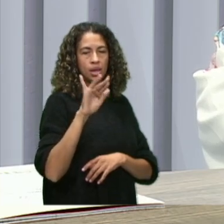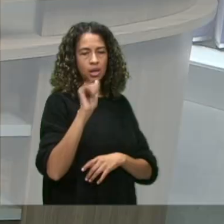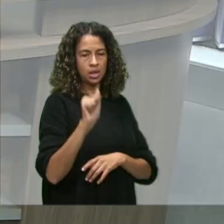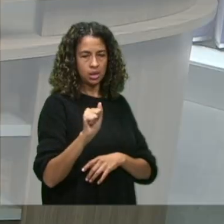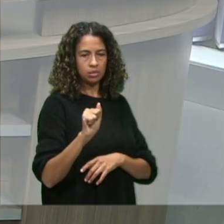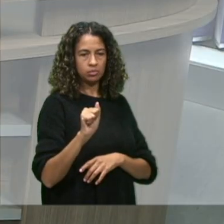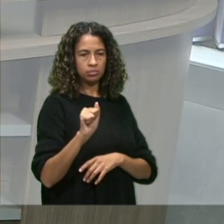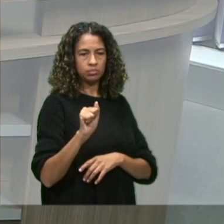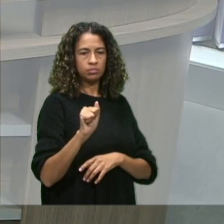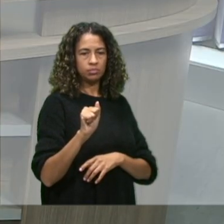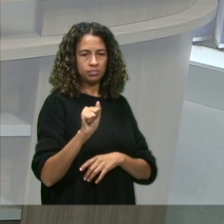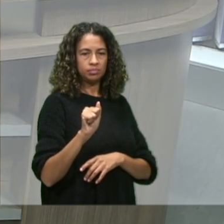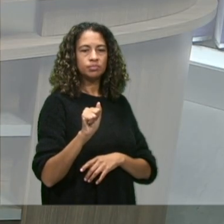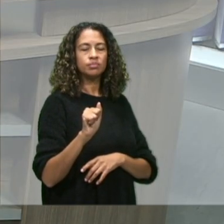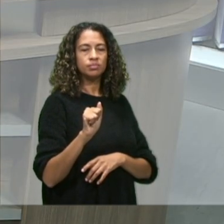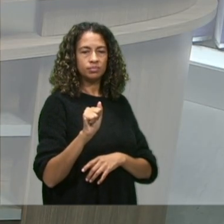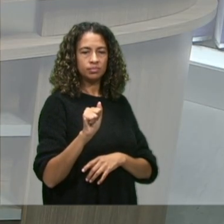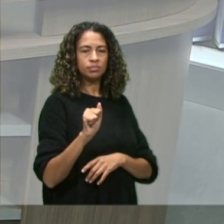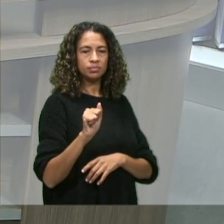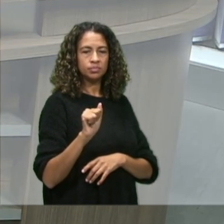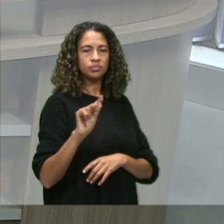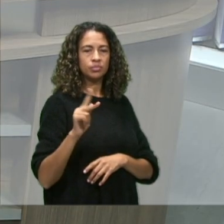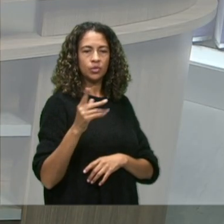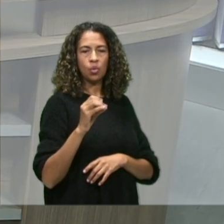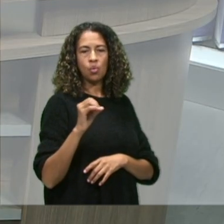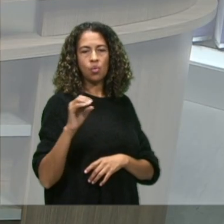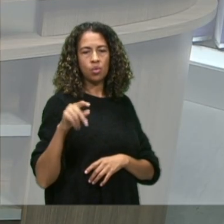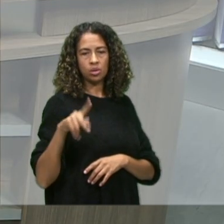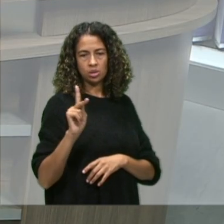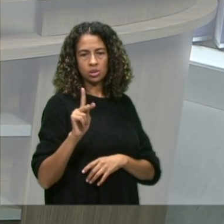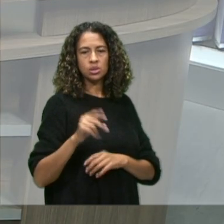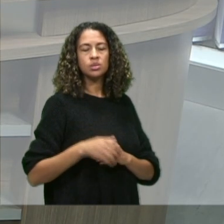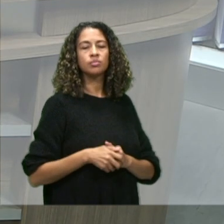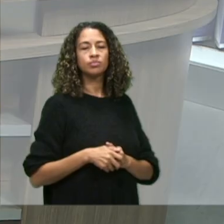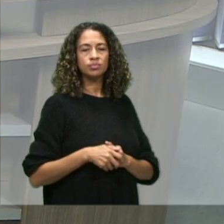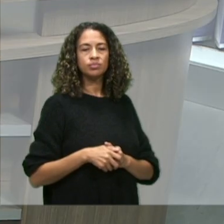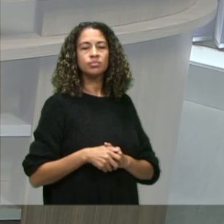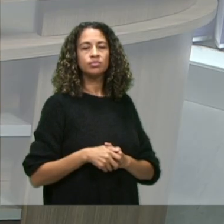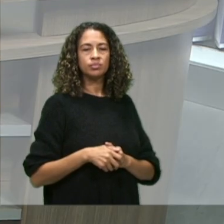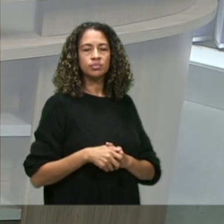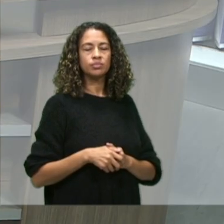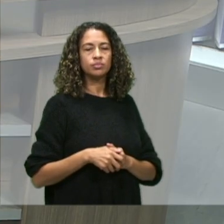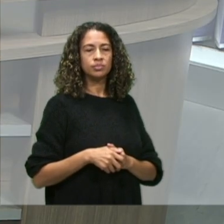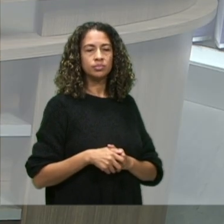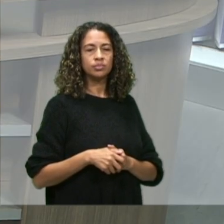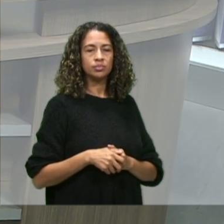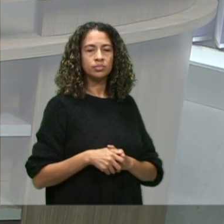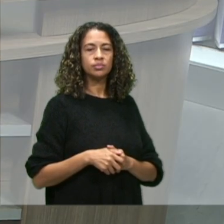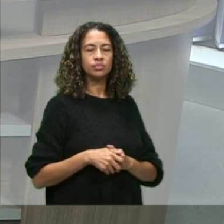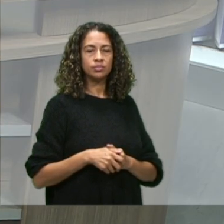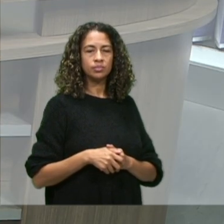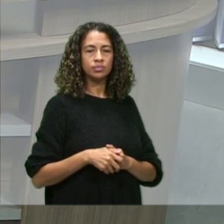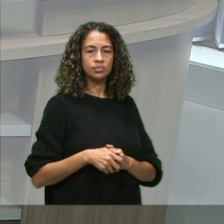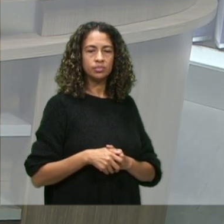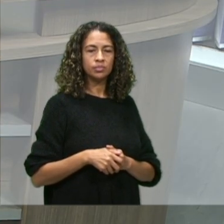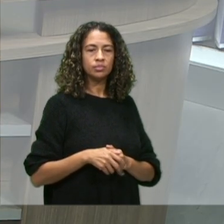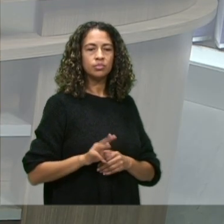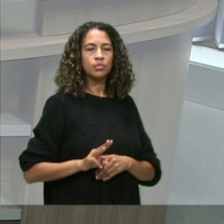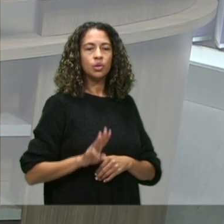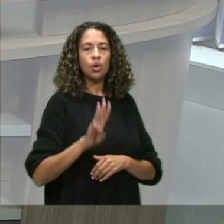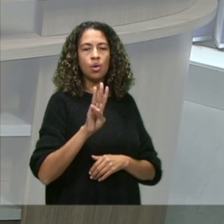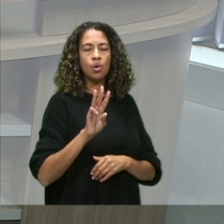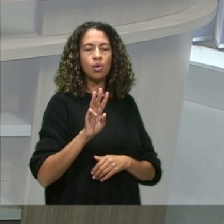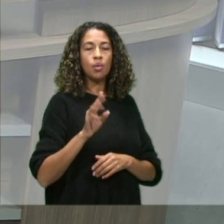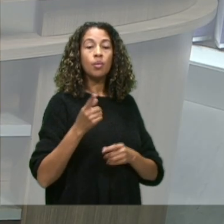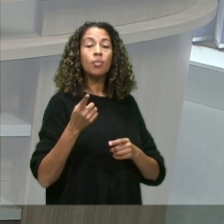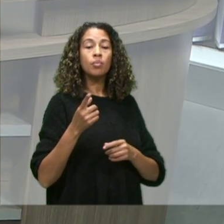Bel com sino, né? Bel com 2 L's. Bel Bandeira Books,